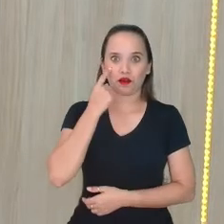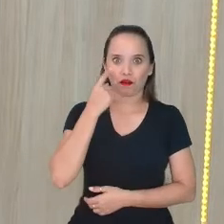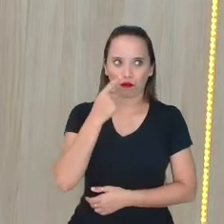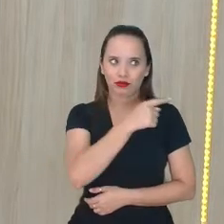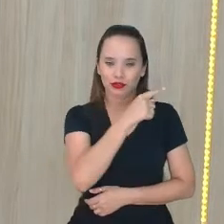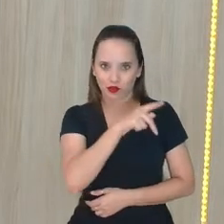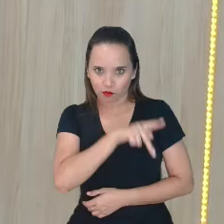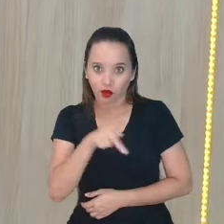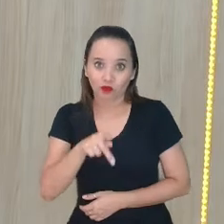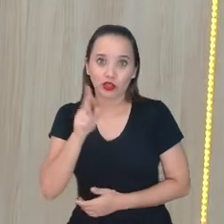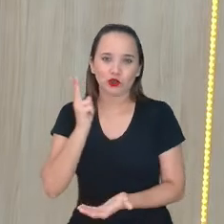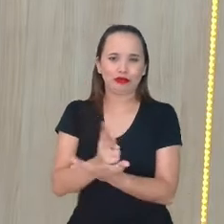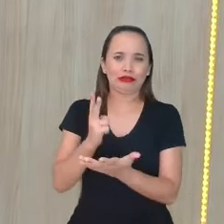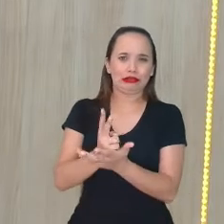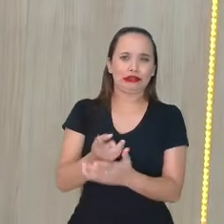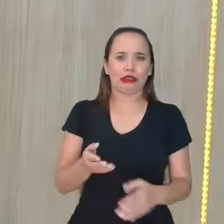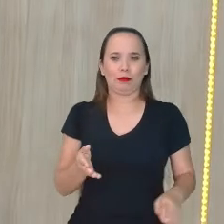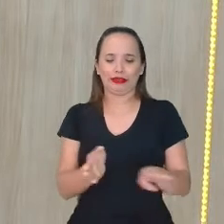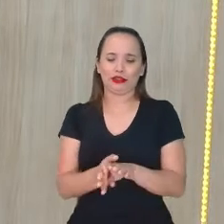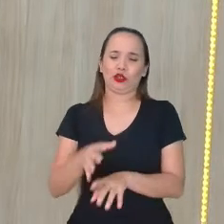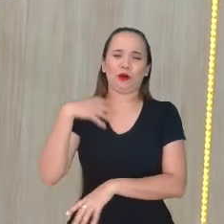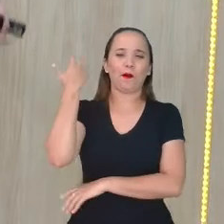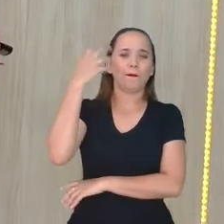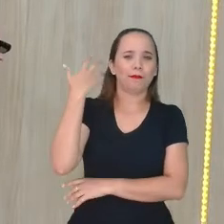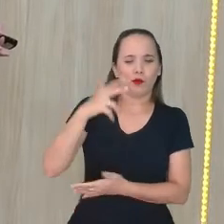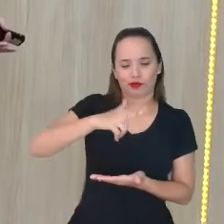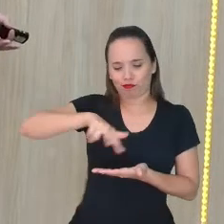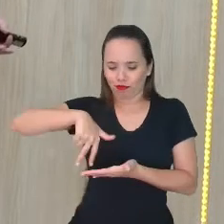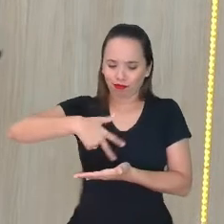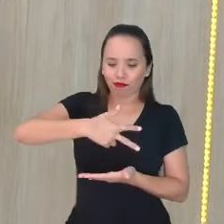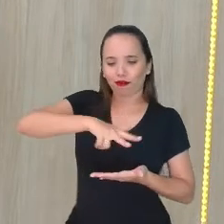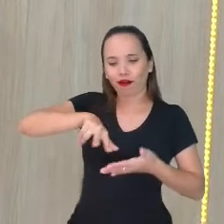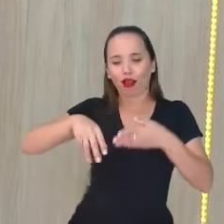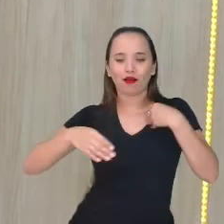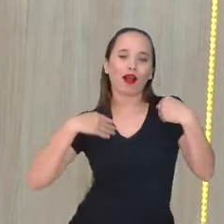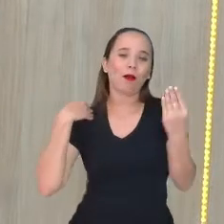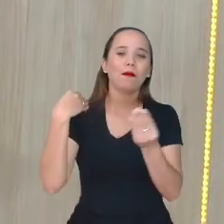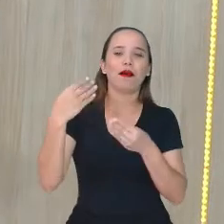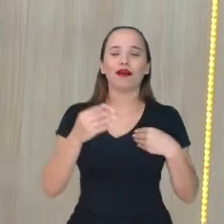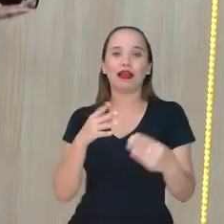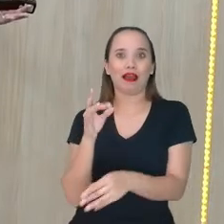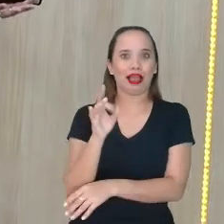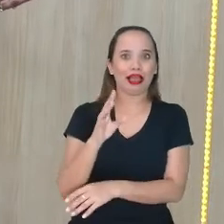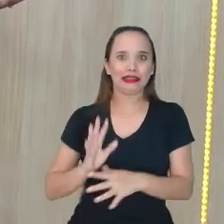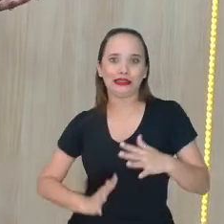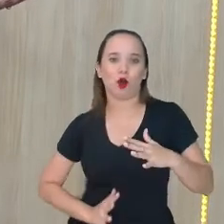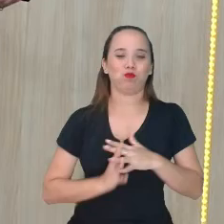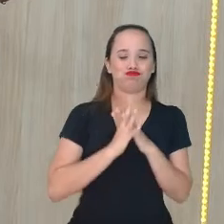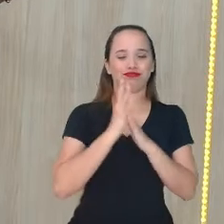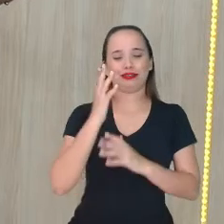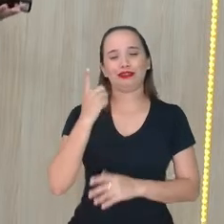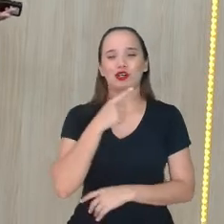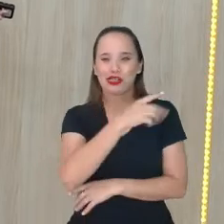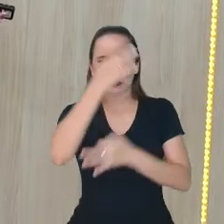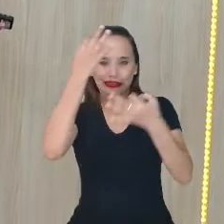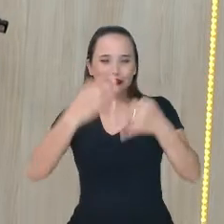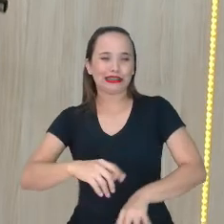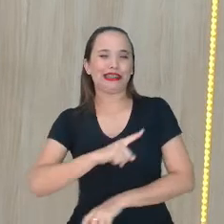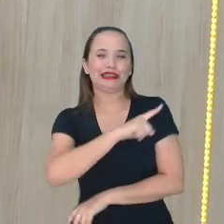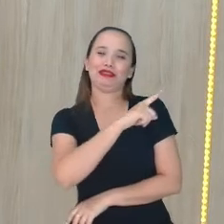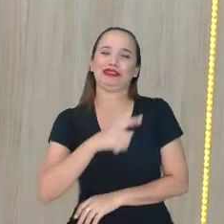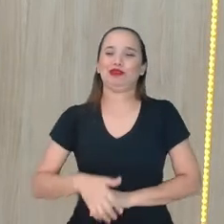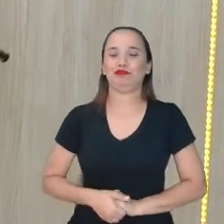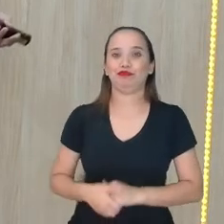ele sempre traz música nas nossas aulas. Ele é muito musical. É Pois só é. close certo aqui com ele. Tá